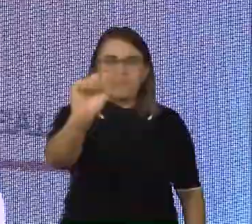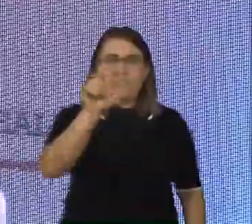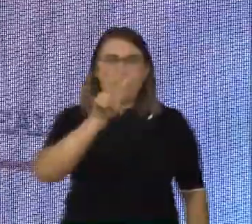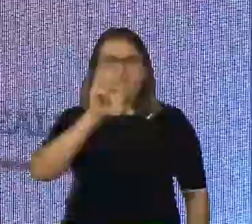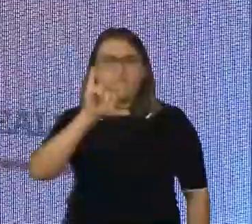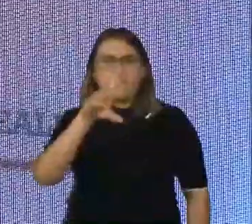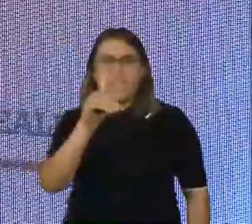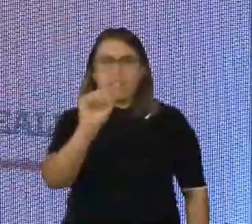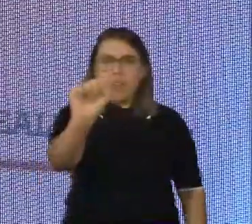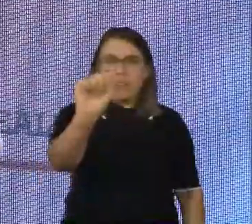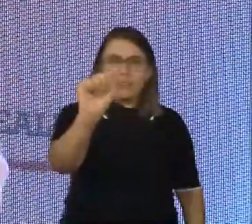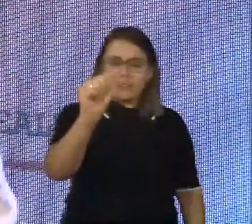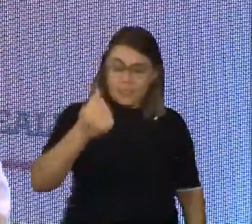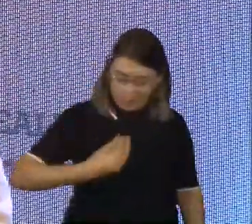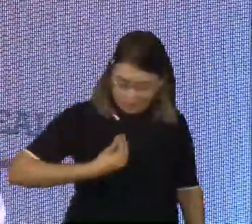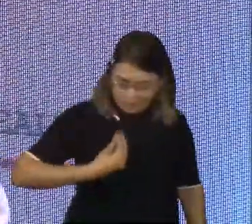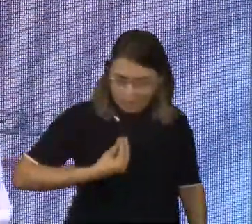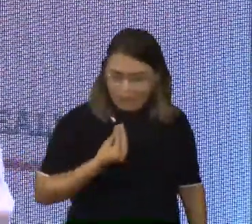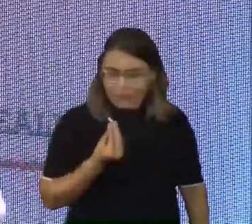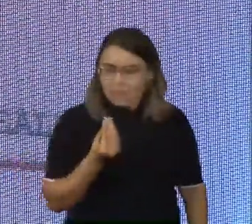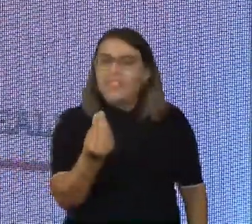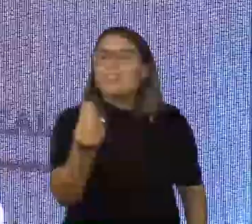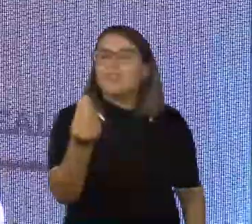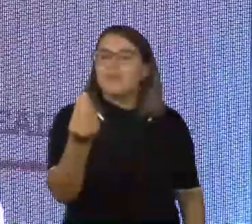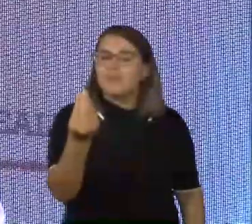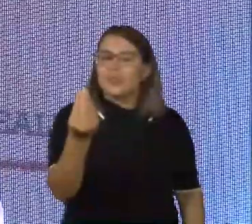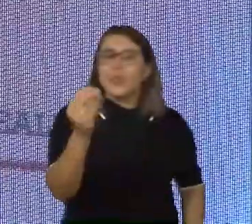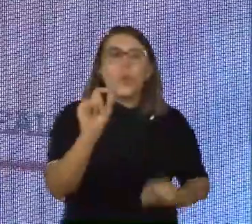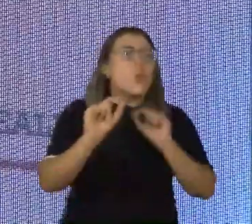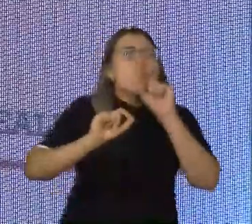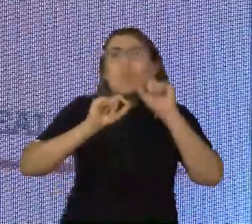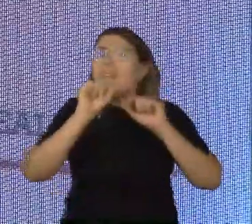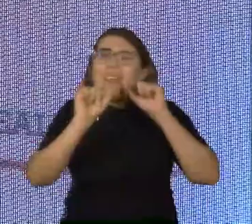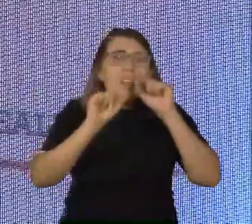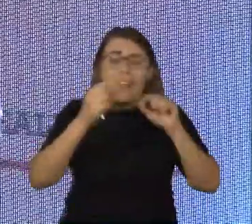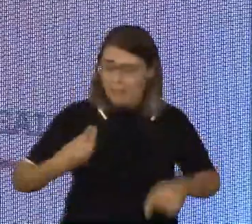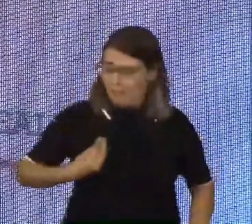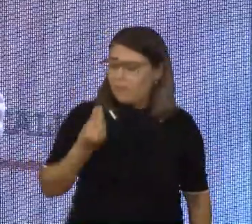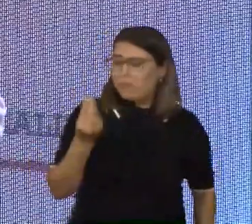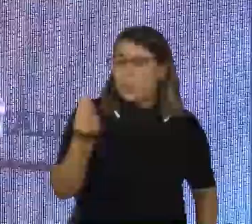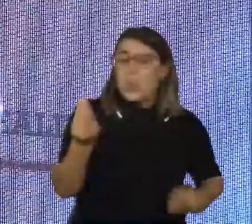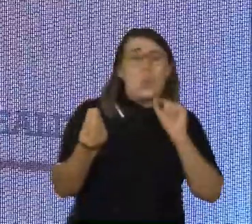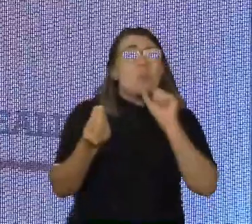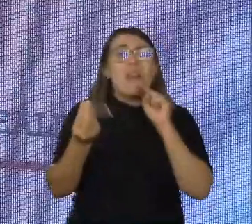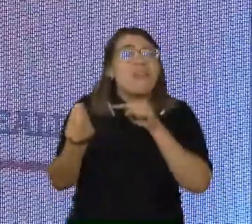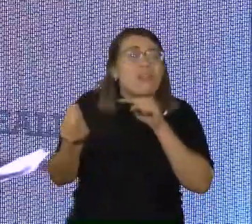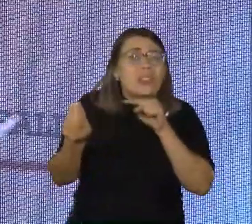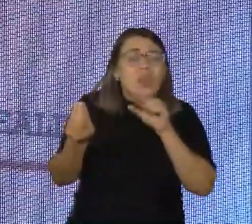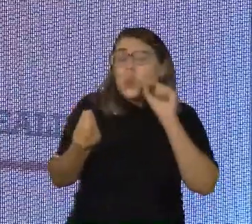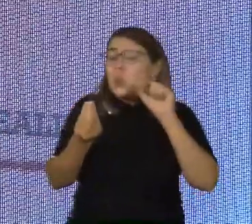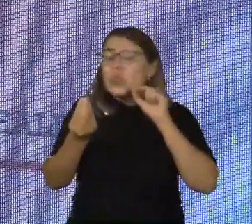Vida. Isso nos leva à pergunta que eu fiz lá no início. O que é a vida? O